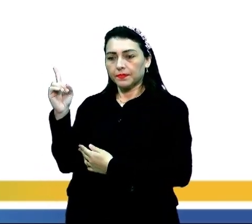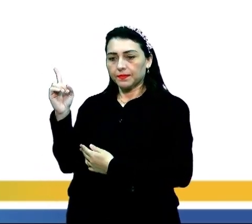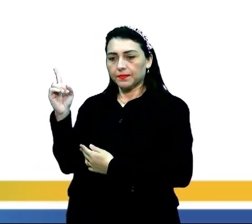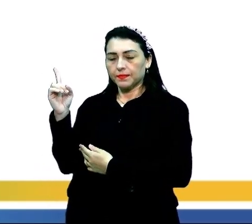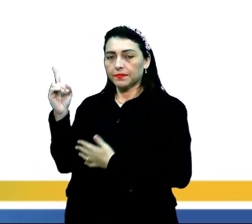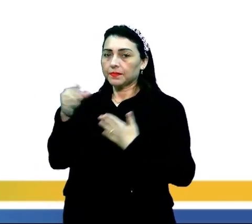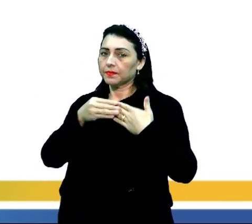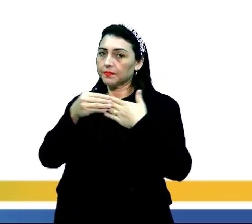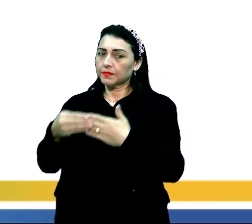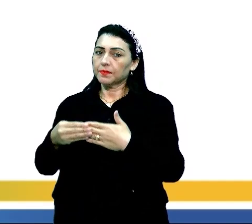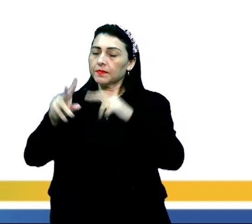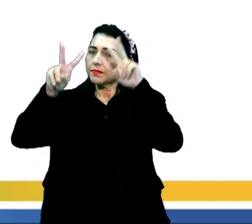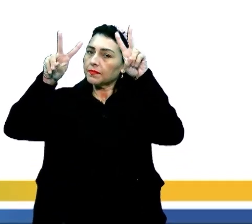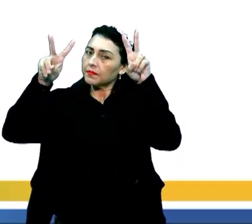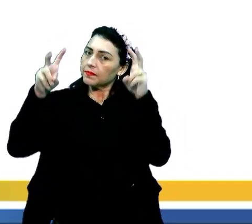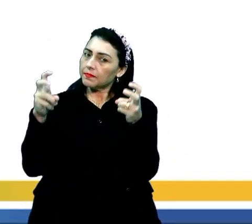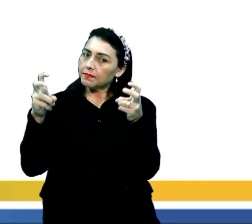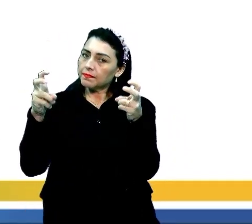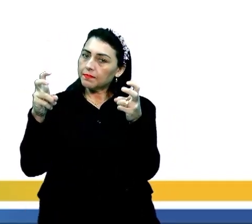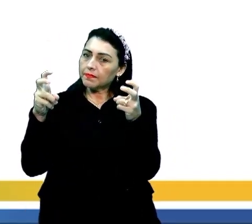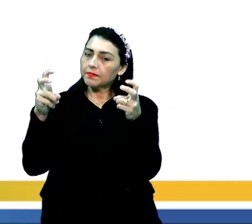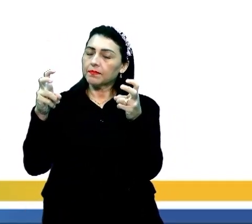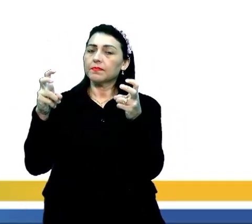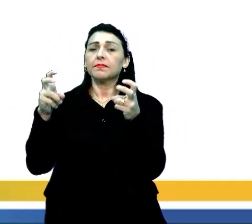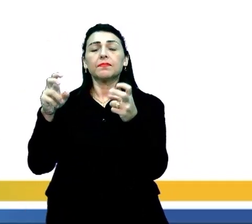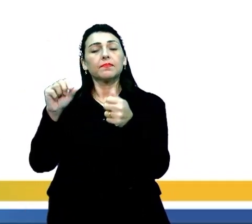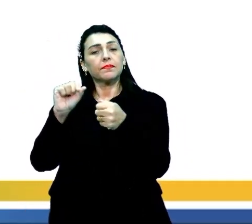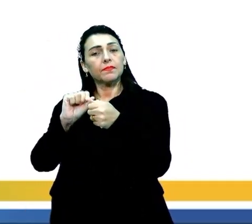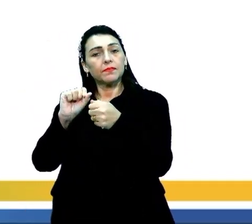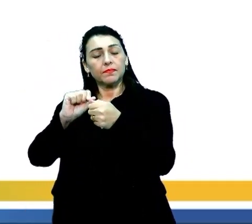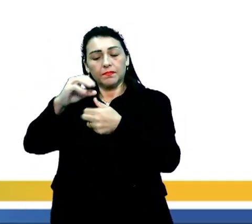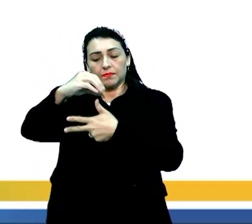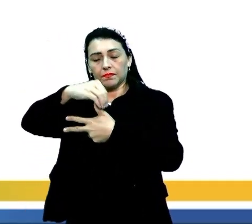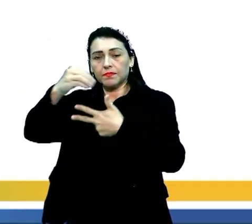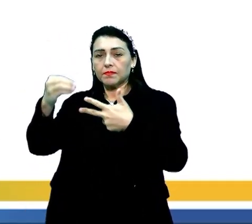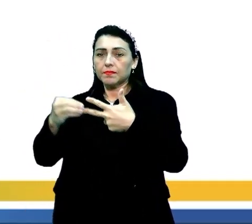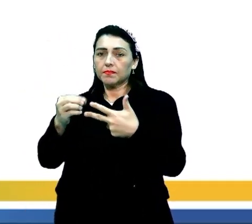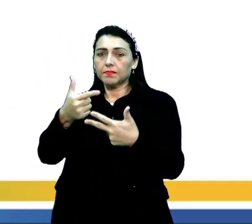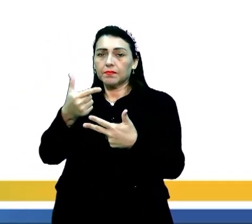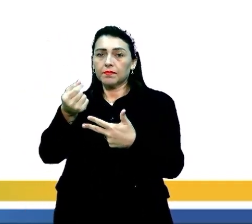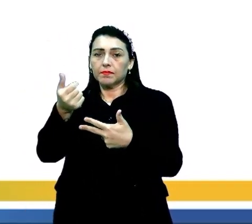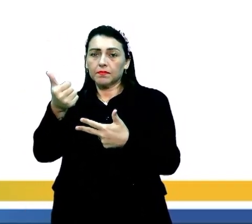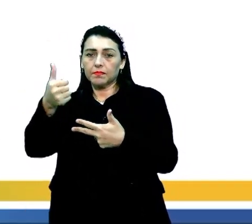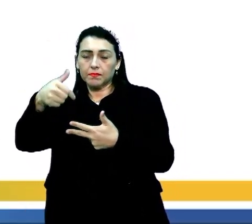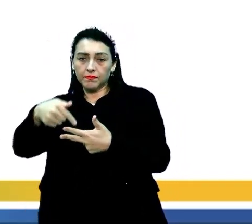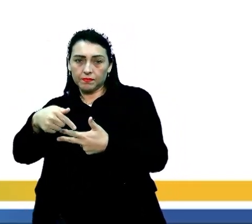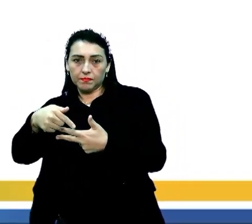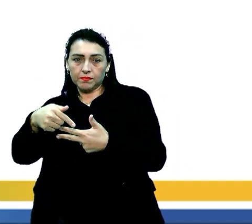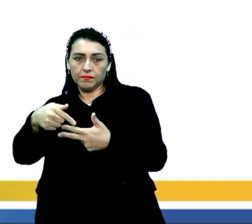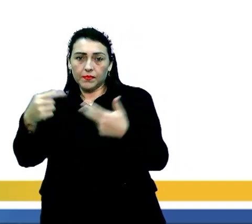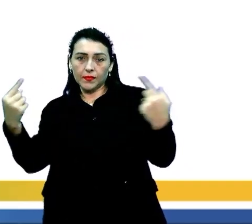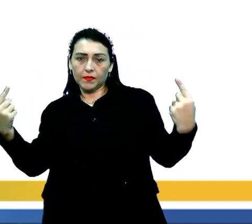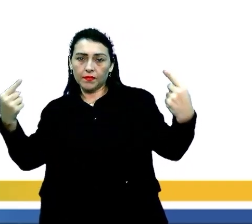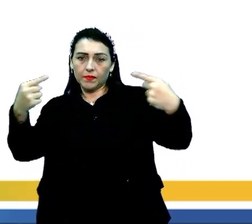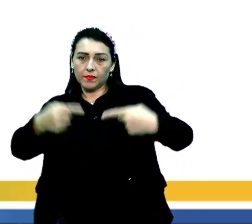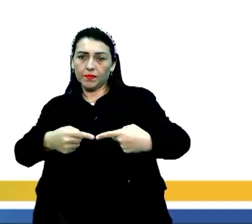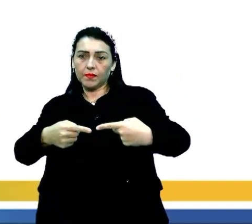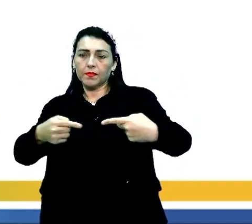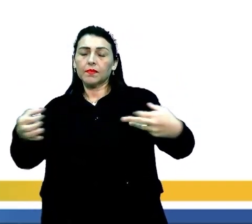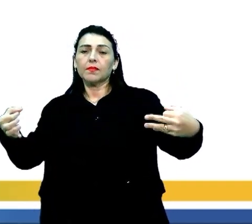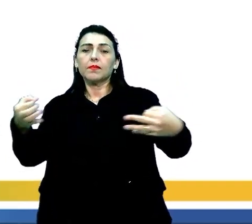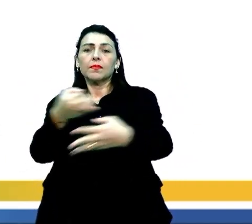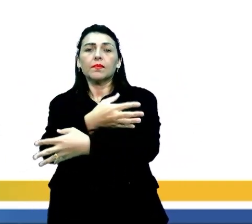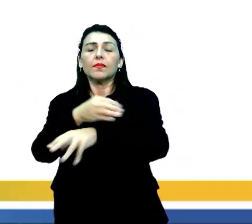Tá, eu trouxe um tema aqui, que é um tema que foi trabalhado no Enem em 2017, que é Desafios para a